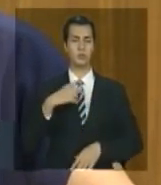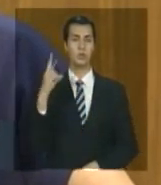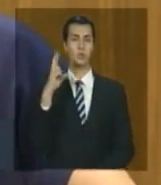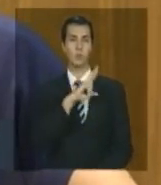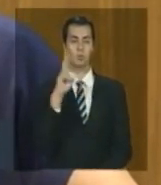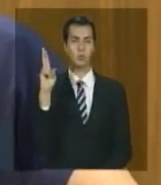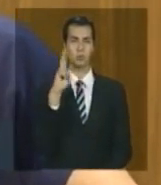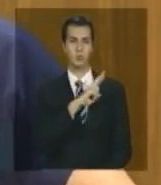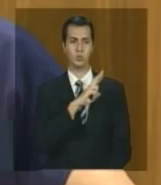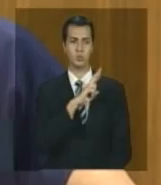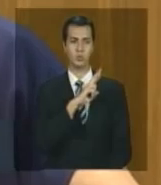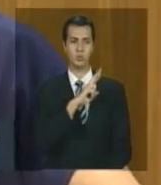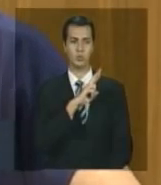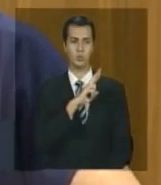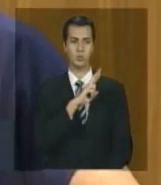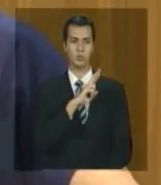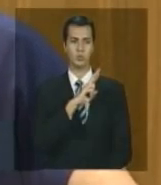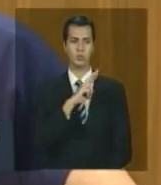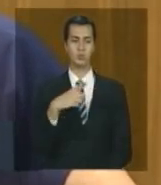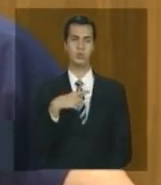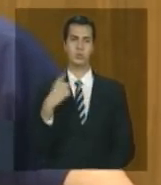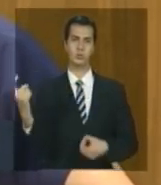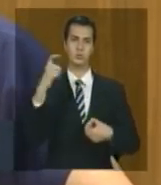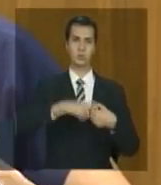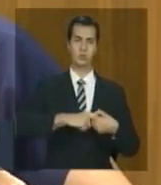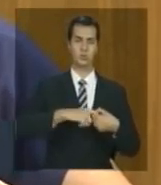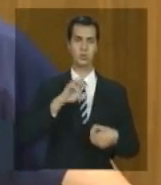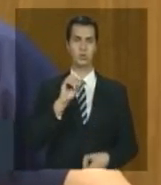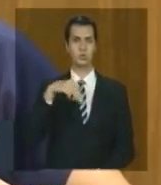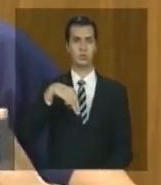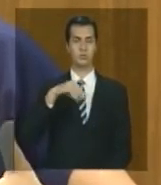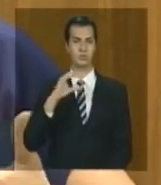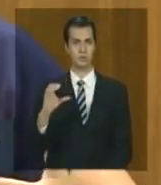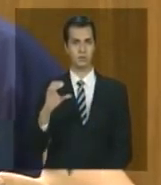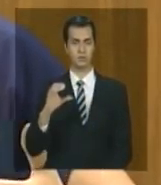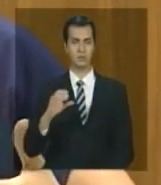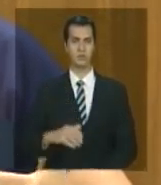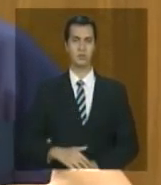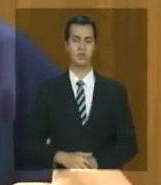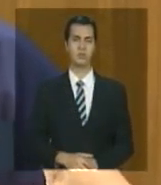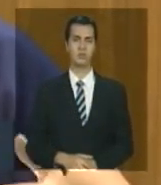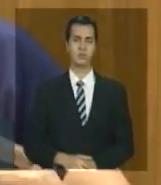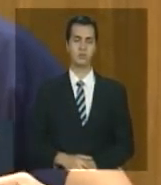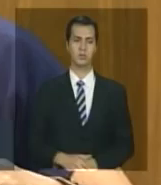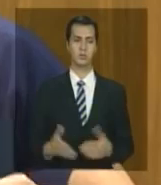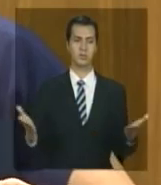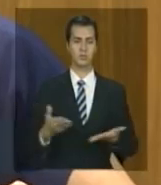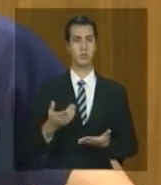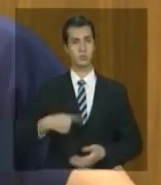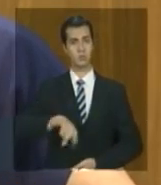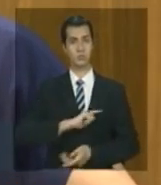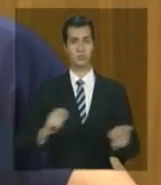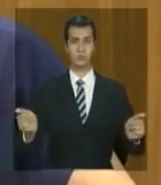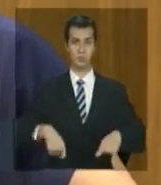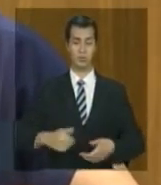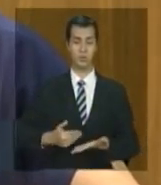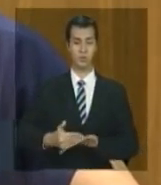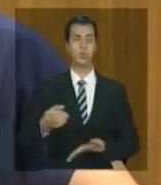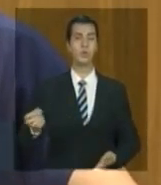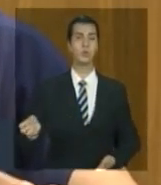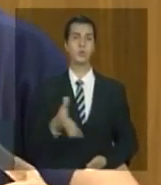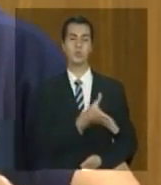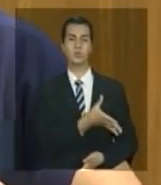membro pleno da Organização Mundial do Comércio, o que nos abre uma nova vertente de coordenação no contexto